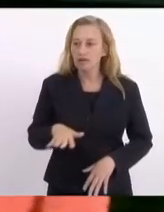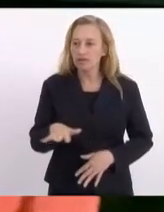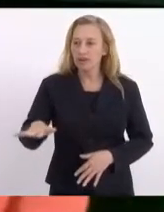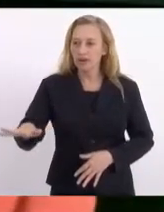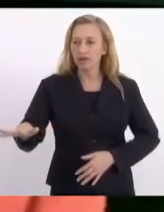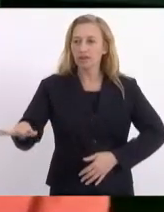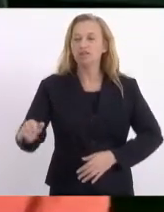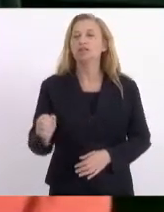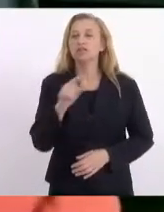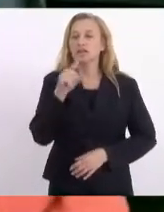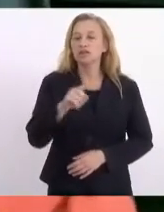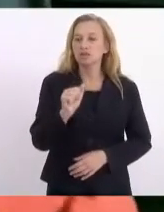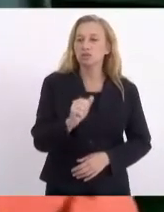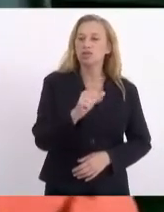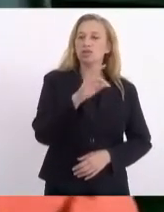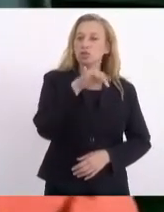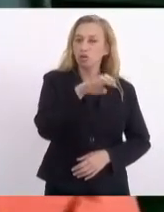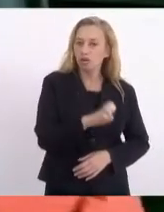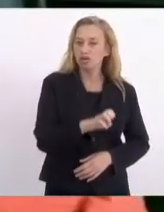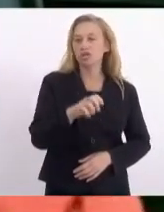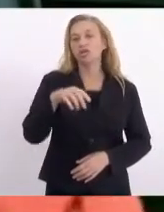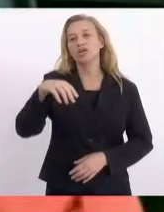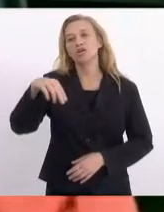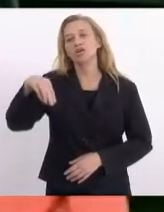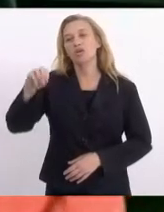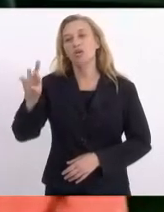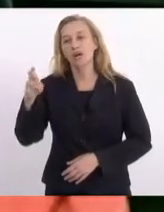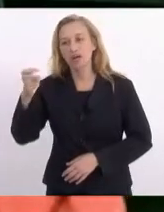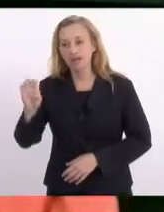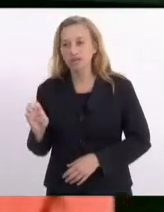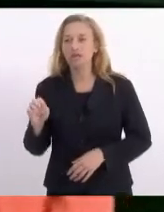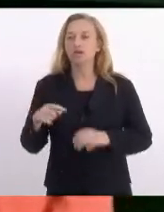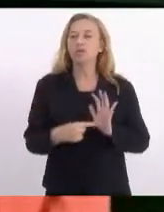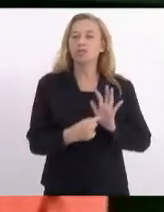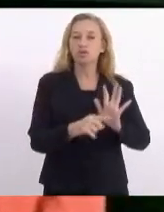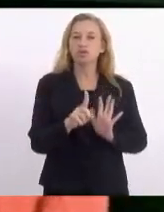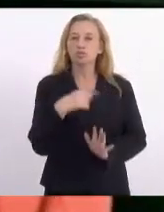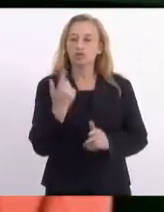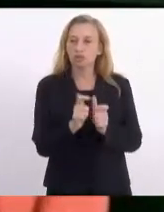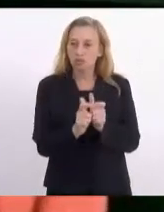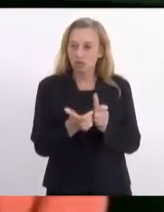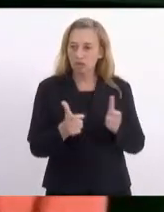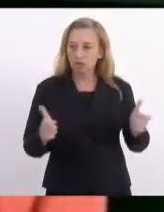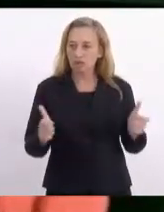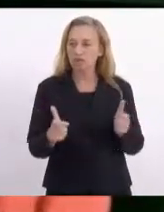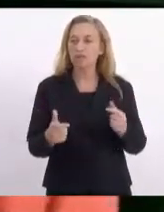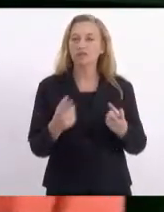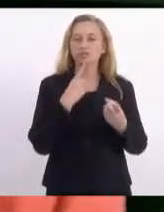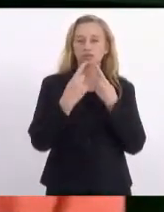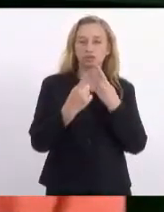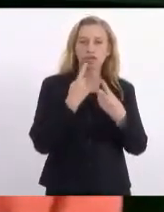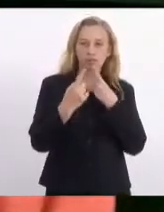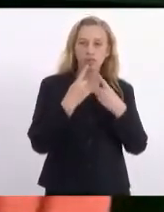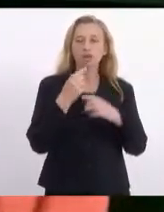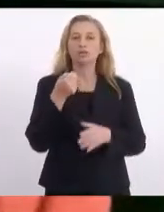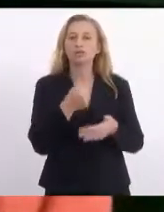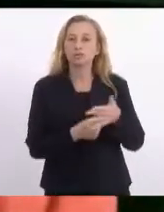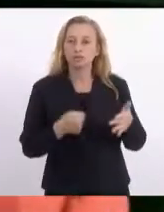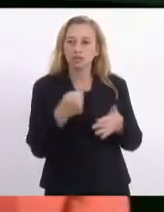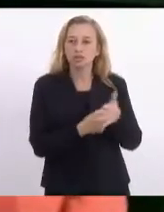periferias da Zona Norte e da Zona Oeste, traz para a gente a ampliação do debate e das